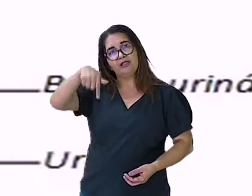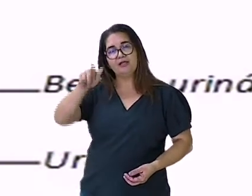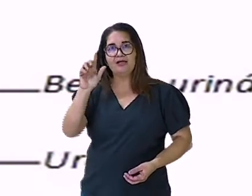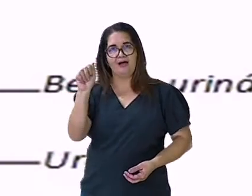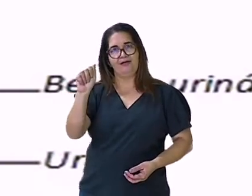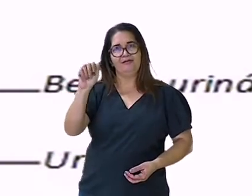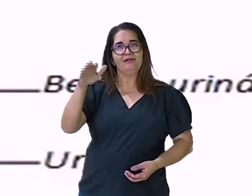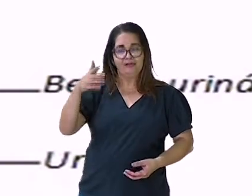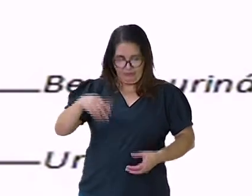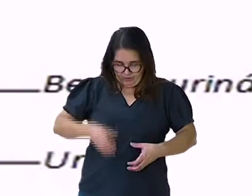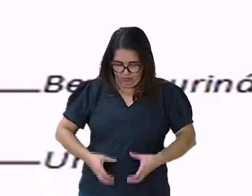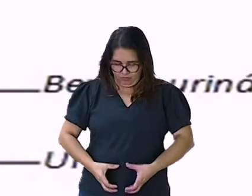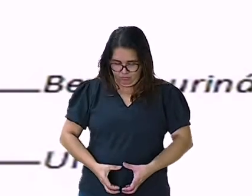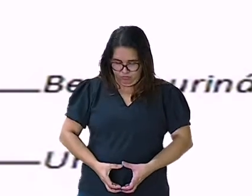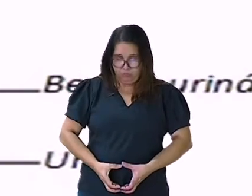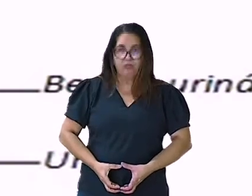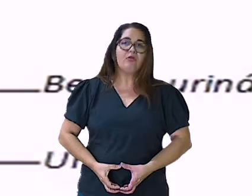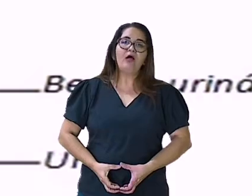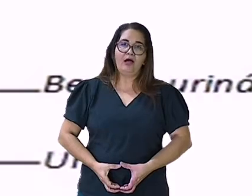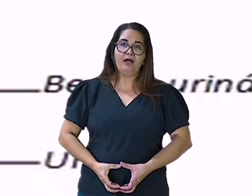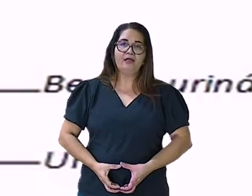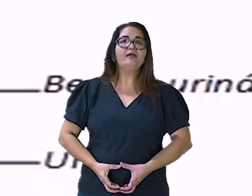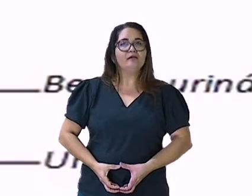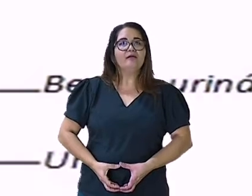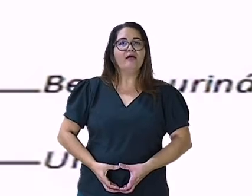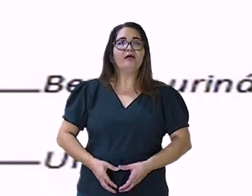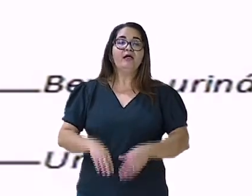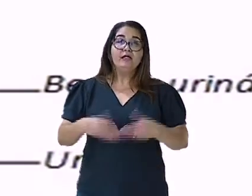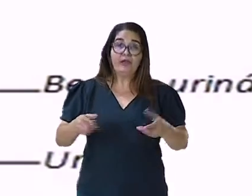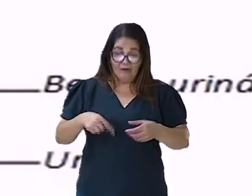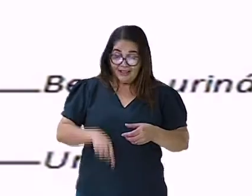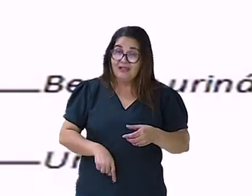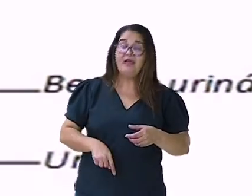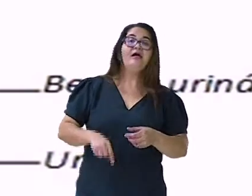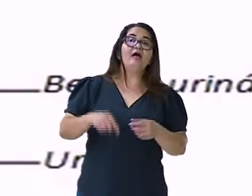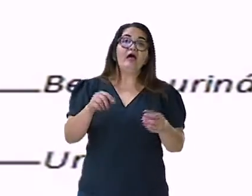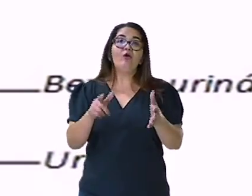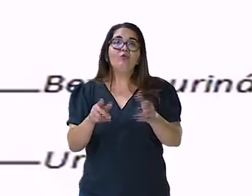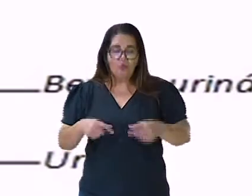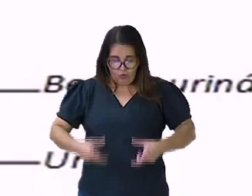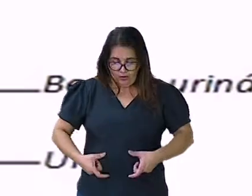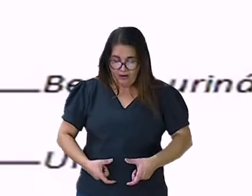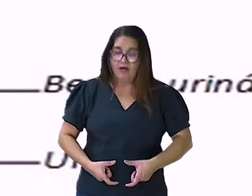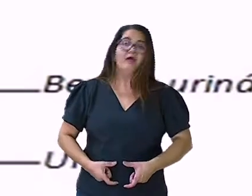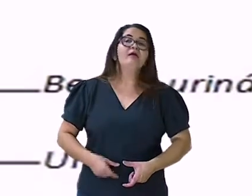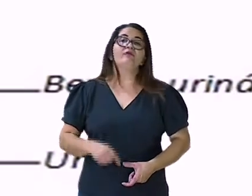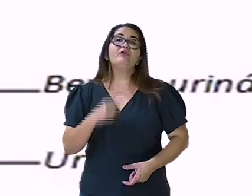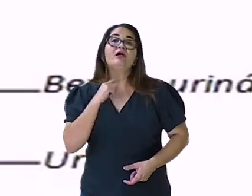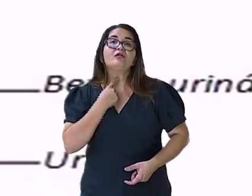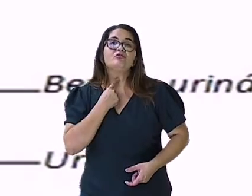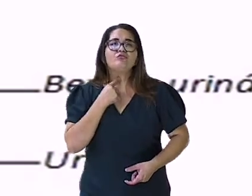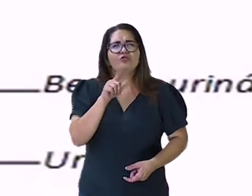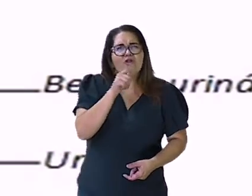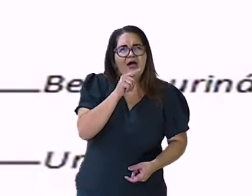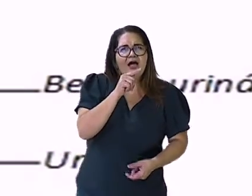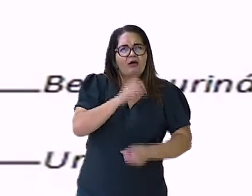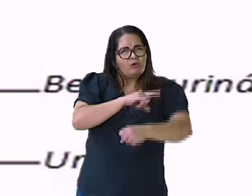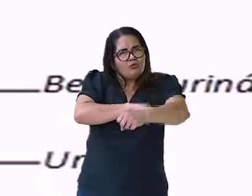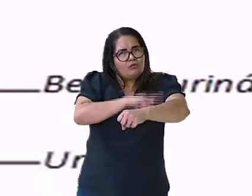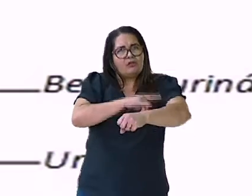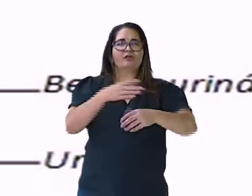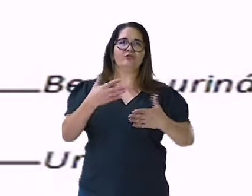das estruturas que compõem esse sistema, que tem muita importância no funcionamento do nosso